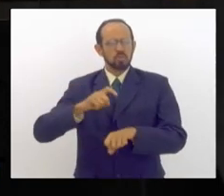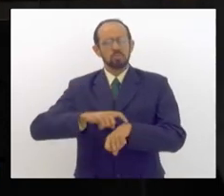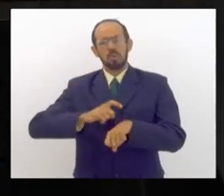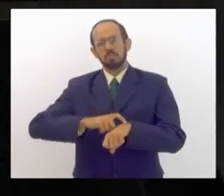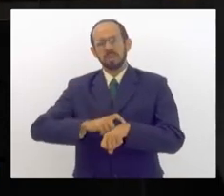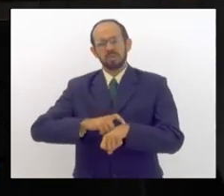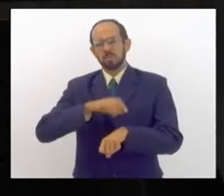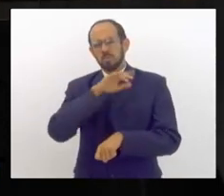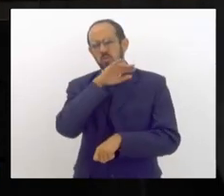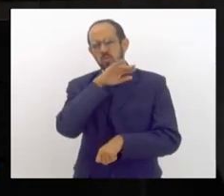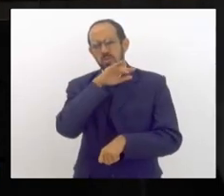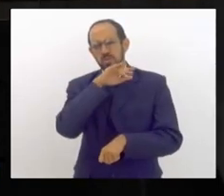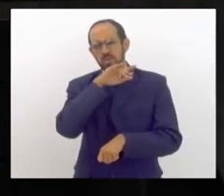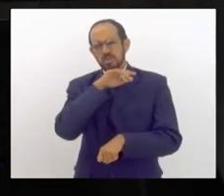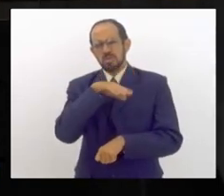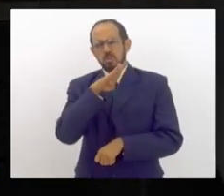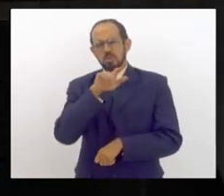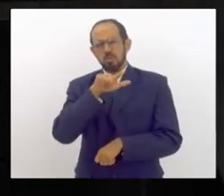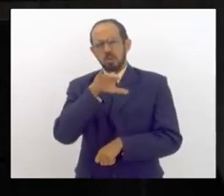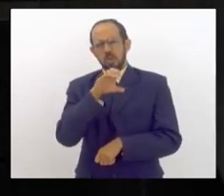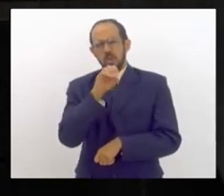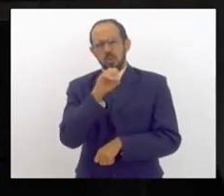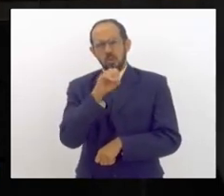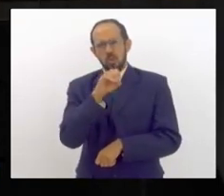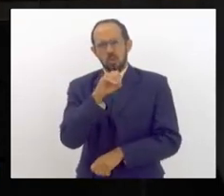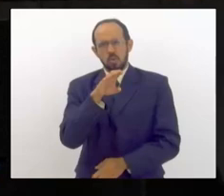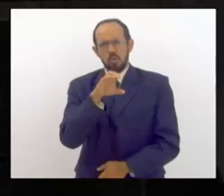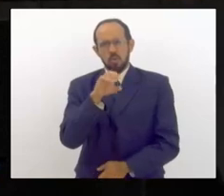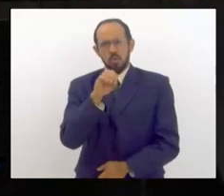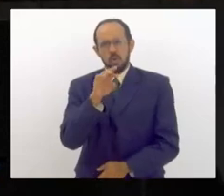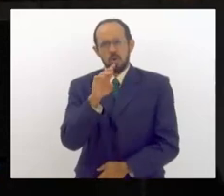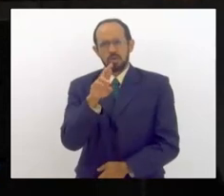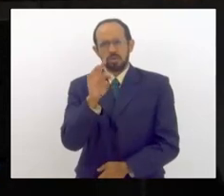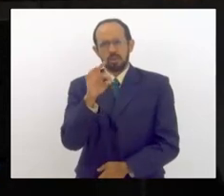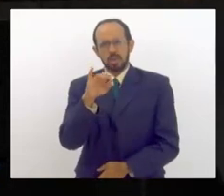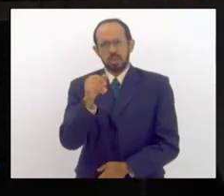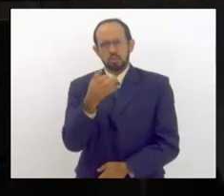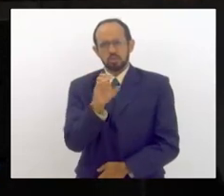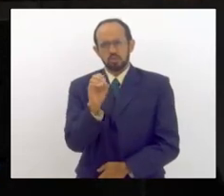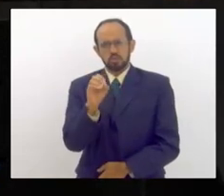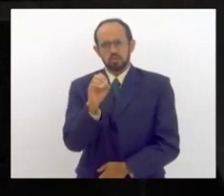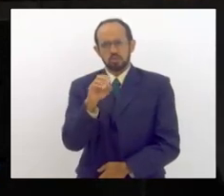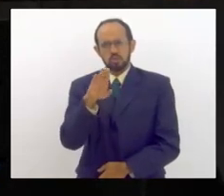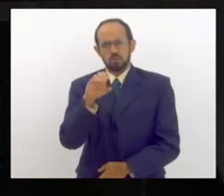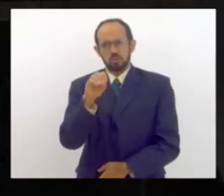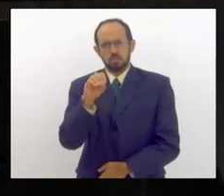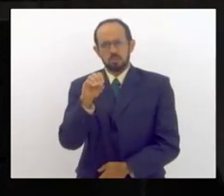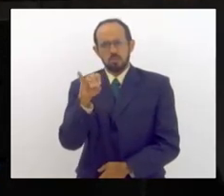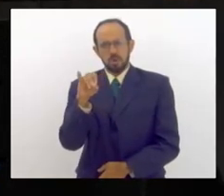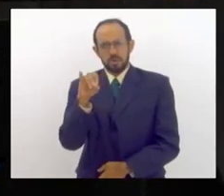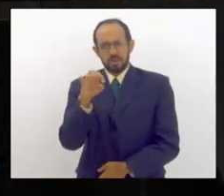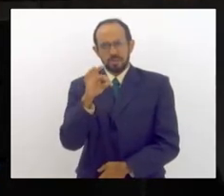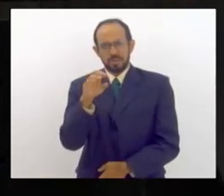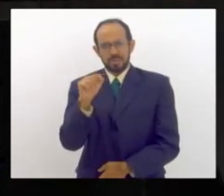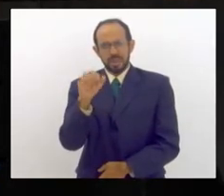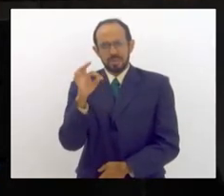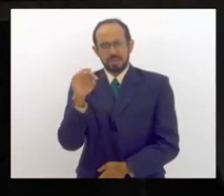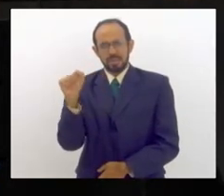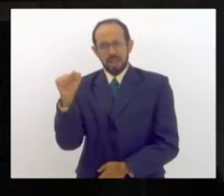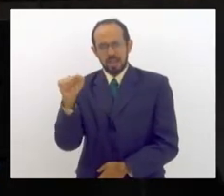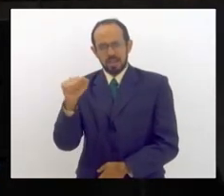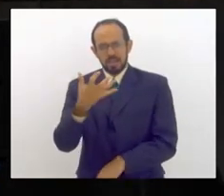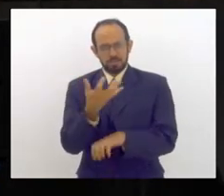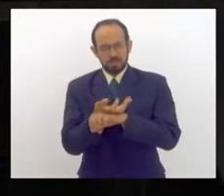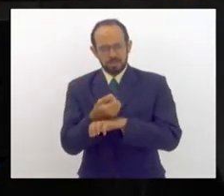precariedade. O bloco, o cortejo do Boitatá, por exemplo, que sai daqui da Praça 15, um cortejo tradicional no